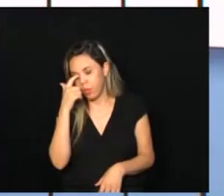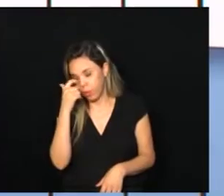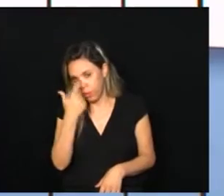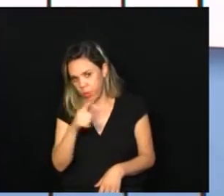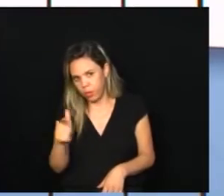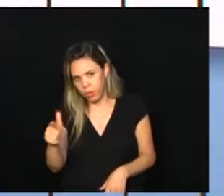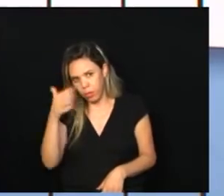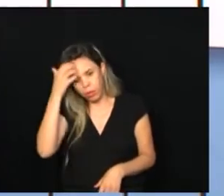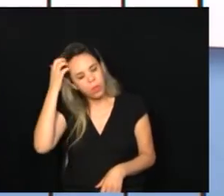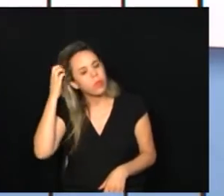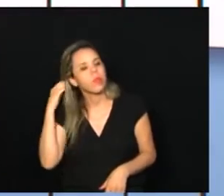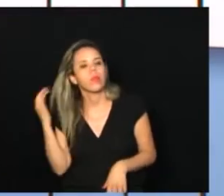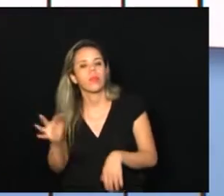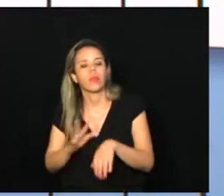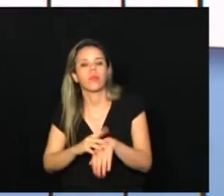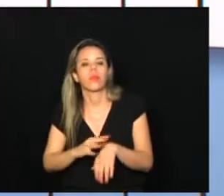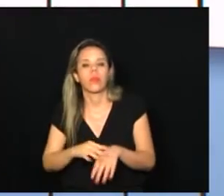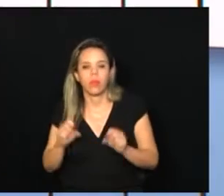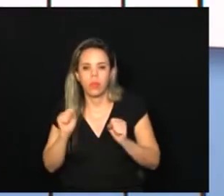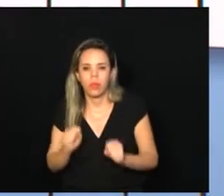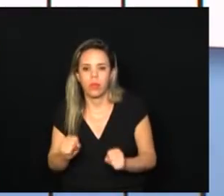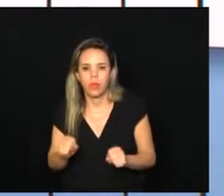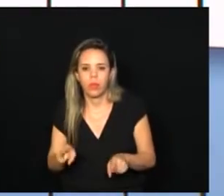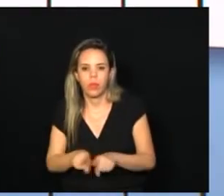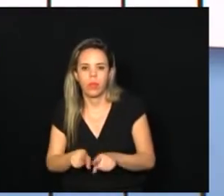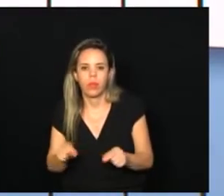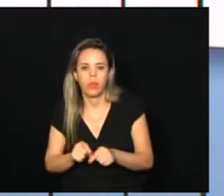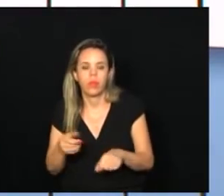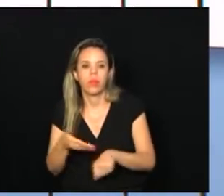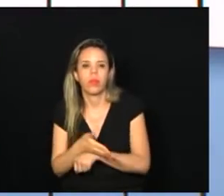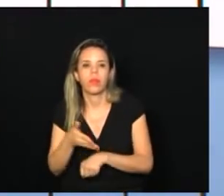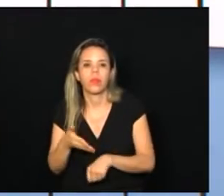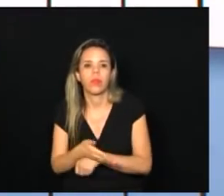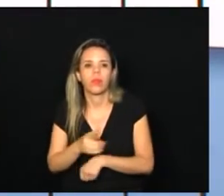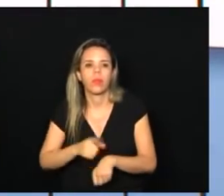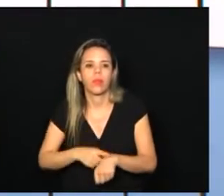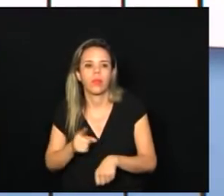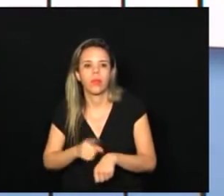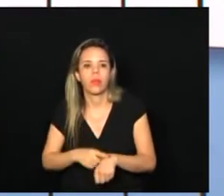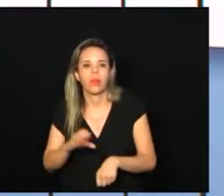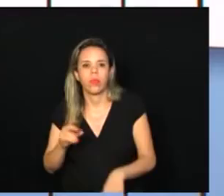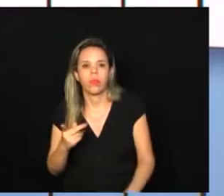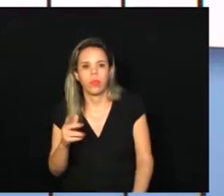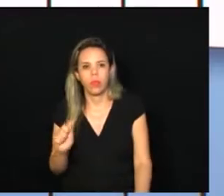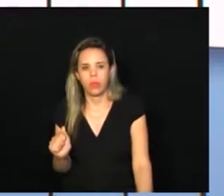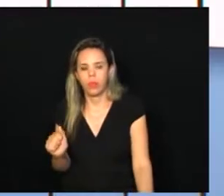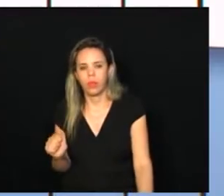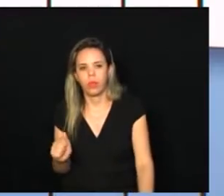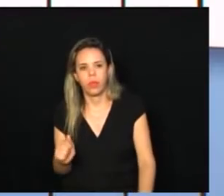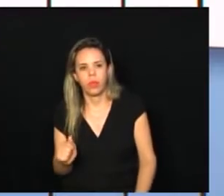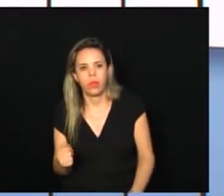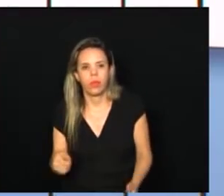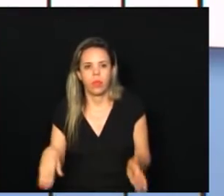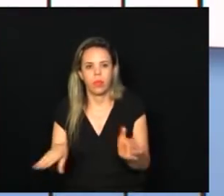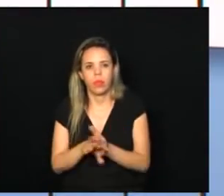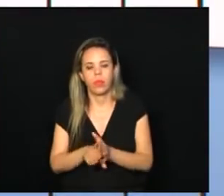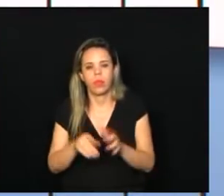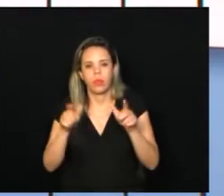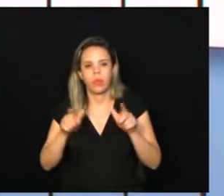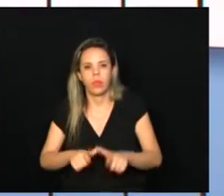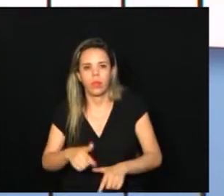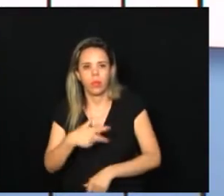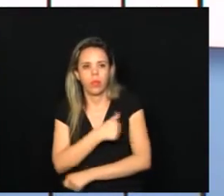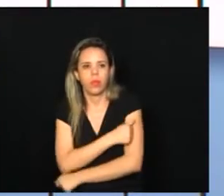não têm comorbidades, eles também poderão participar desse momento, dessa xepa, que é por ordem de chegada no local